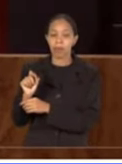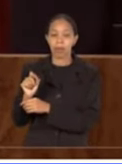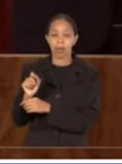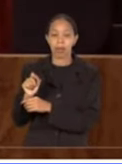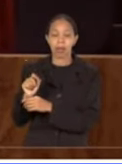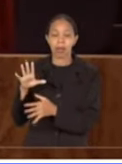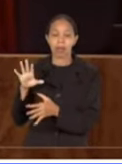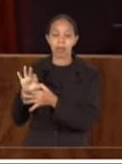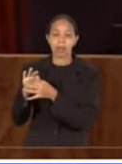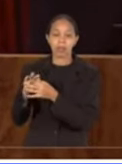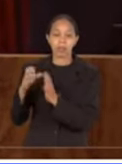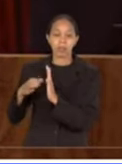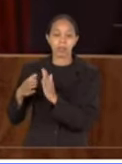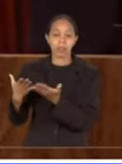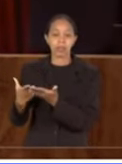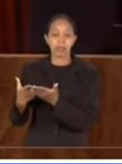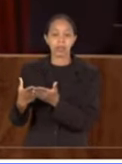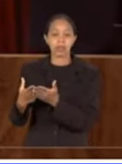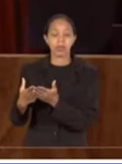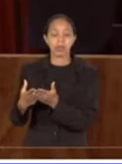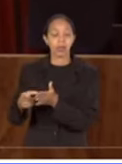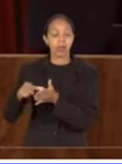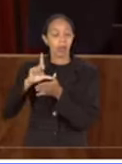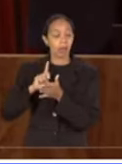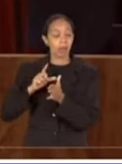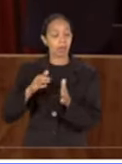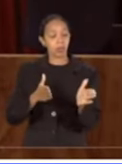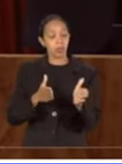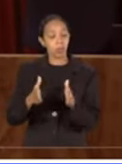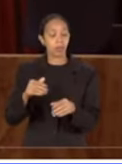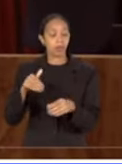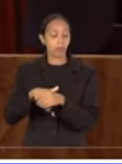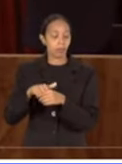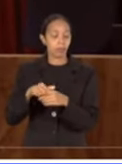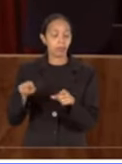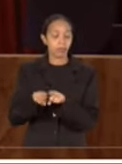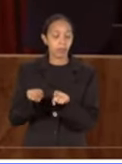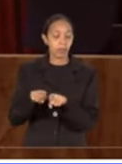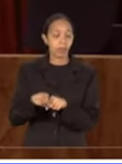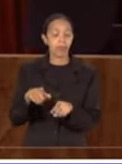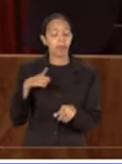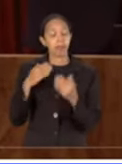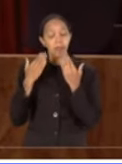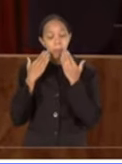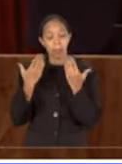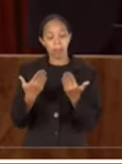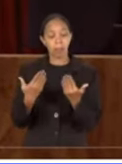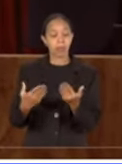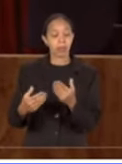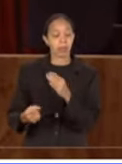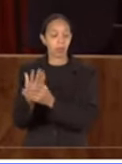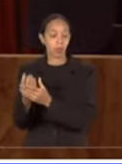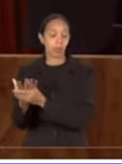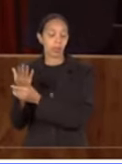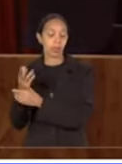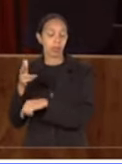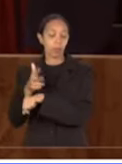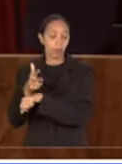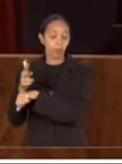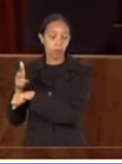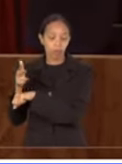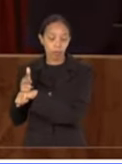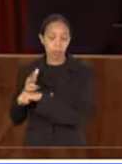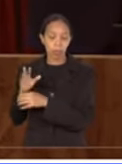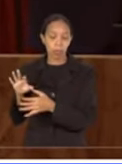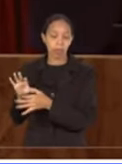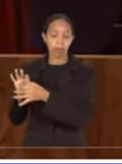filiações partidárias de lançamento de pré-candidatura, assim como traz ao conhecimento as inúmeras produções de vídeo, tanto para a